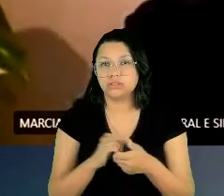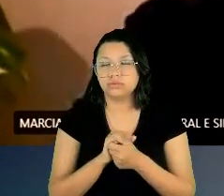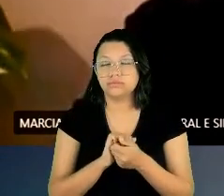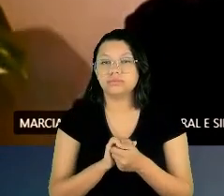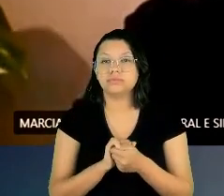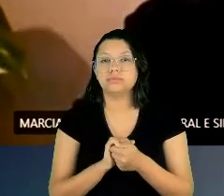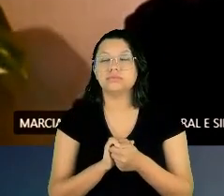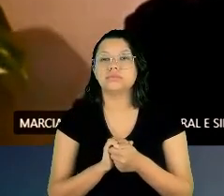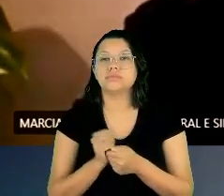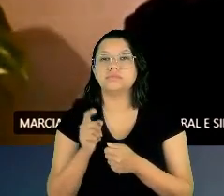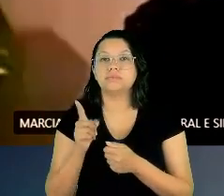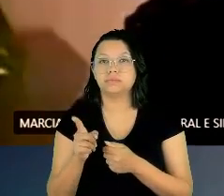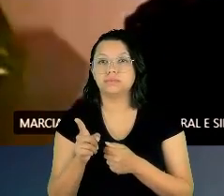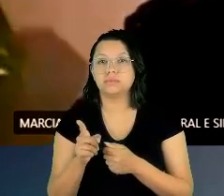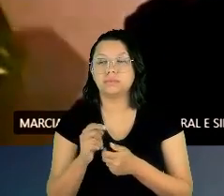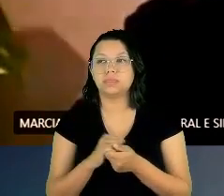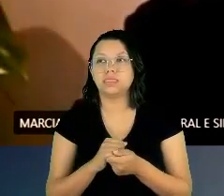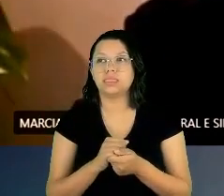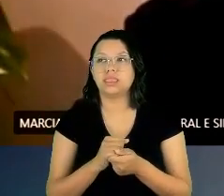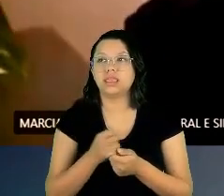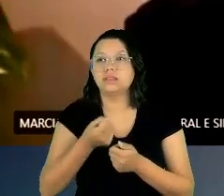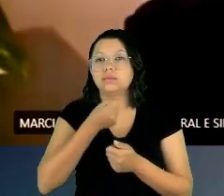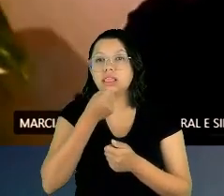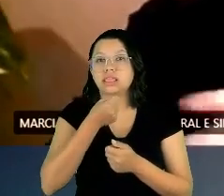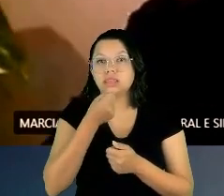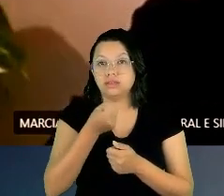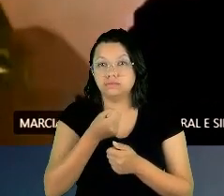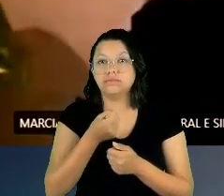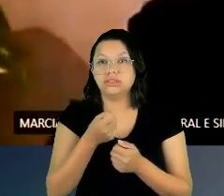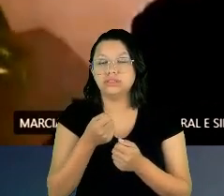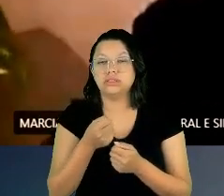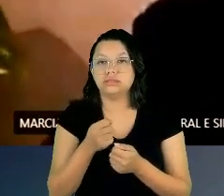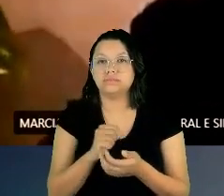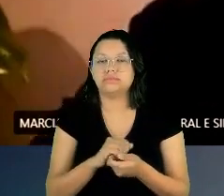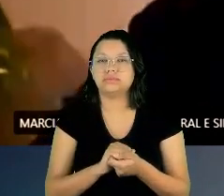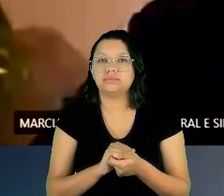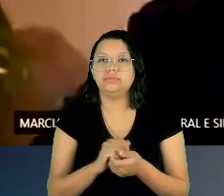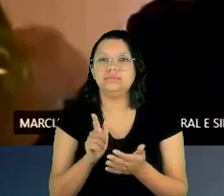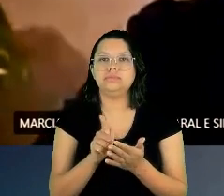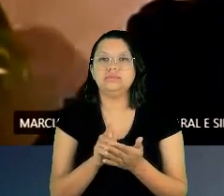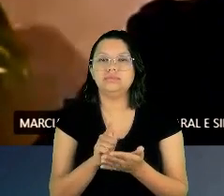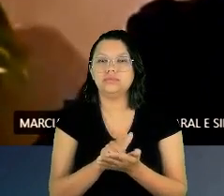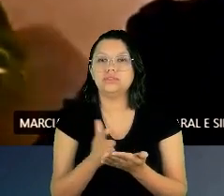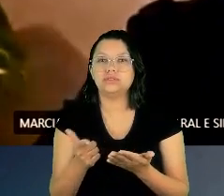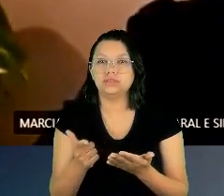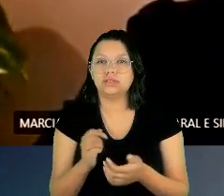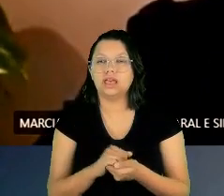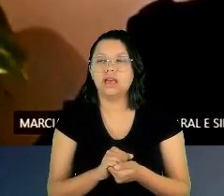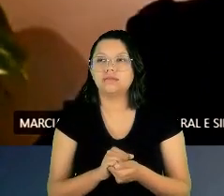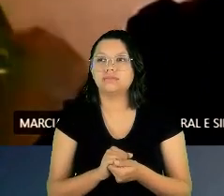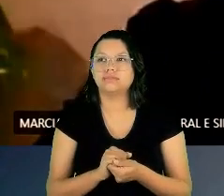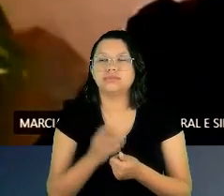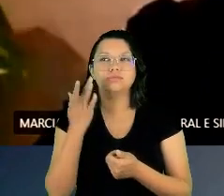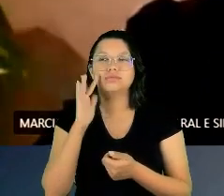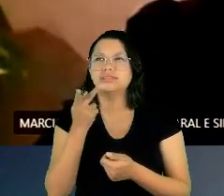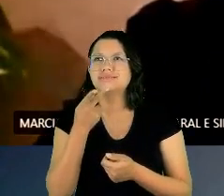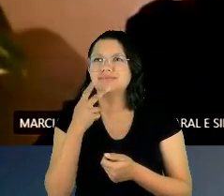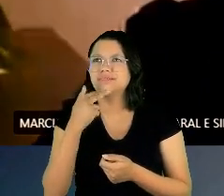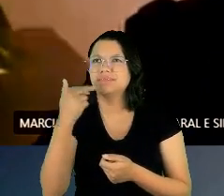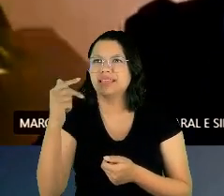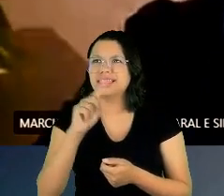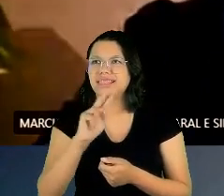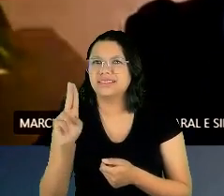sobre isso, né, a Pink deu uma reportagem para Reese Witherspoon, não sei nem falar o nome dela, gente, eu